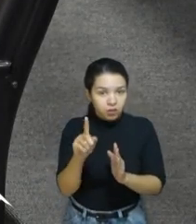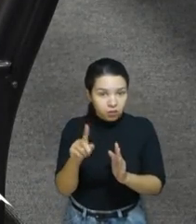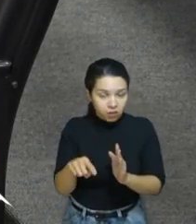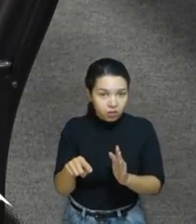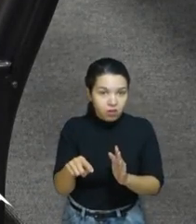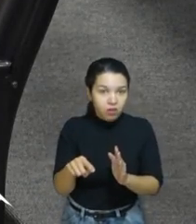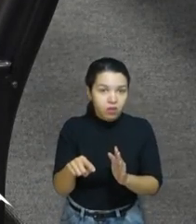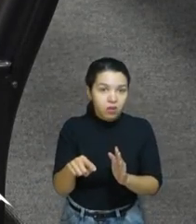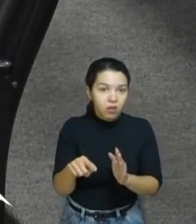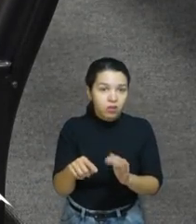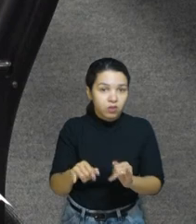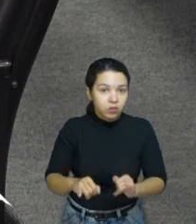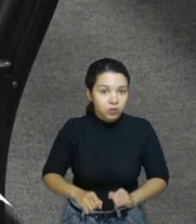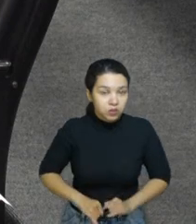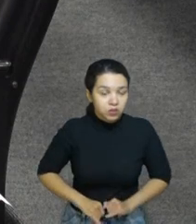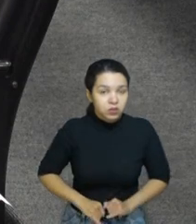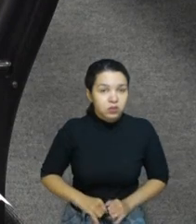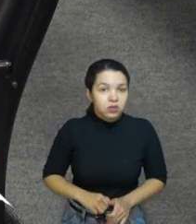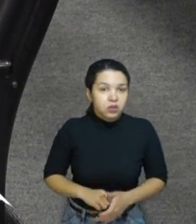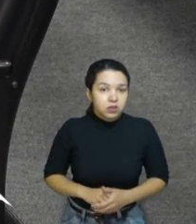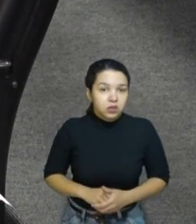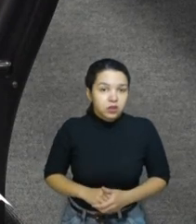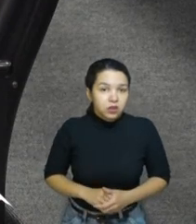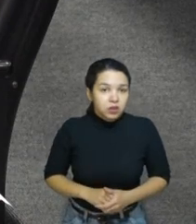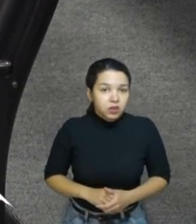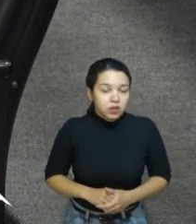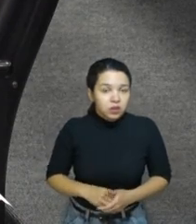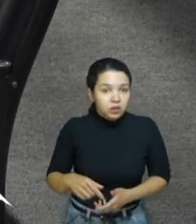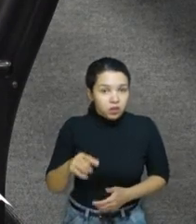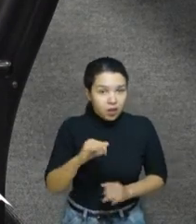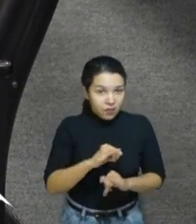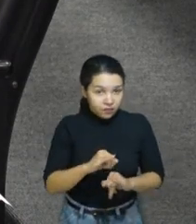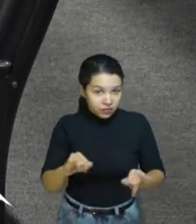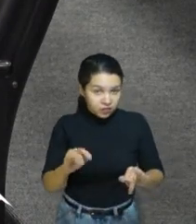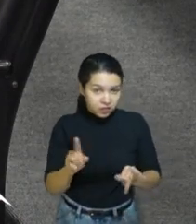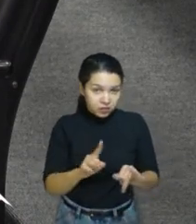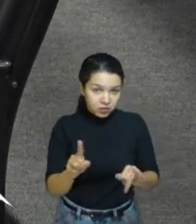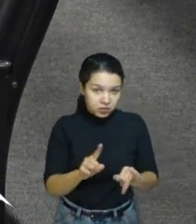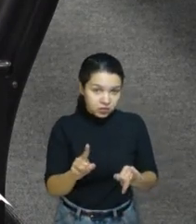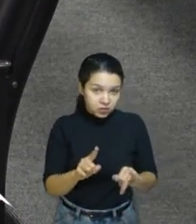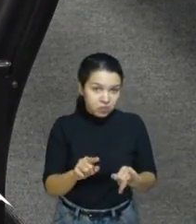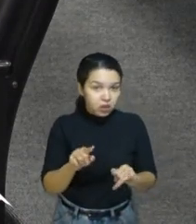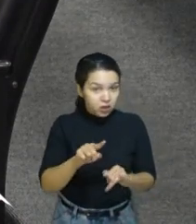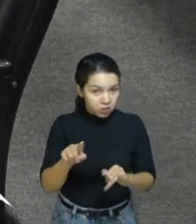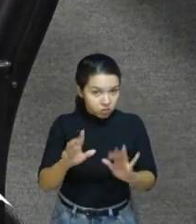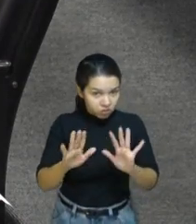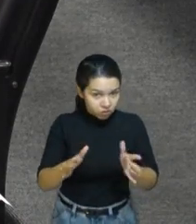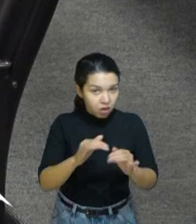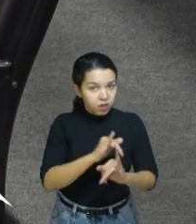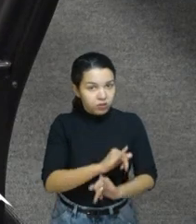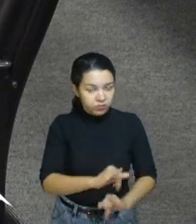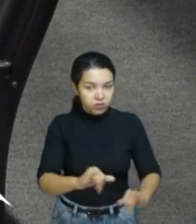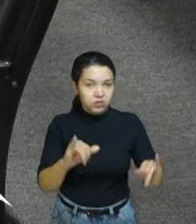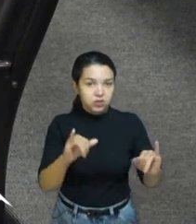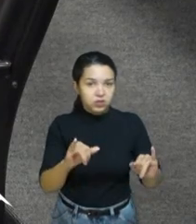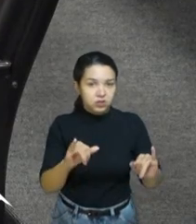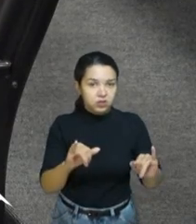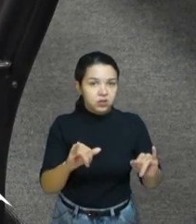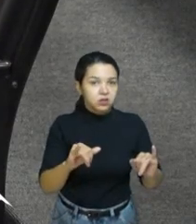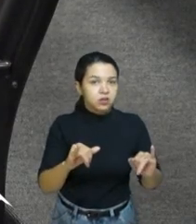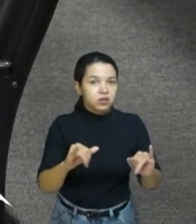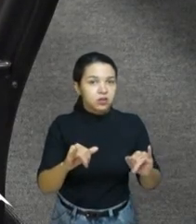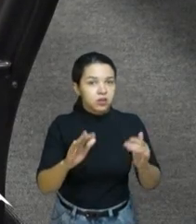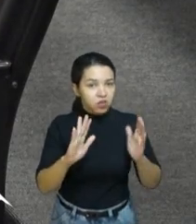resultado direto e não é uma ação inadvertida, né? Eles foram advertidos.